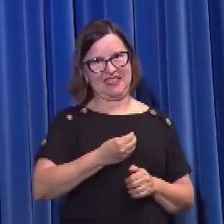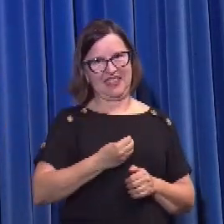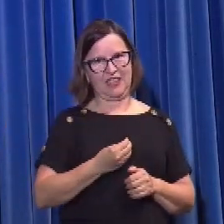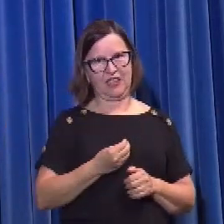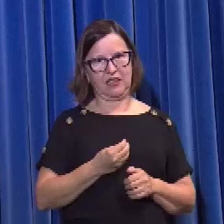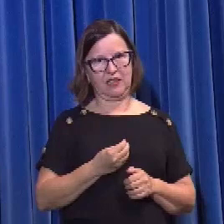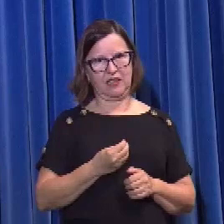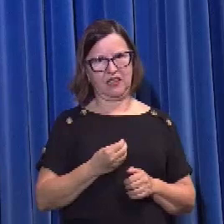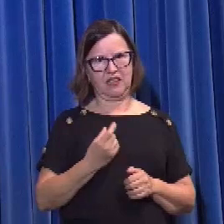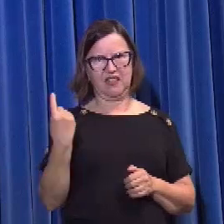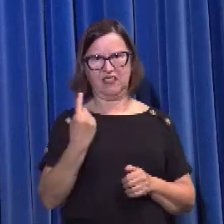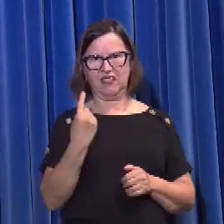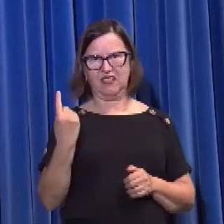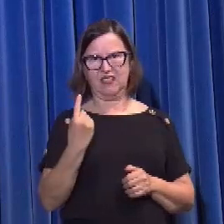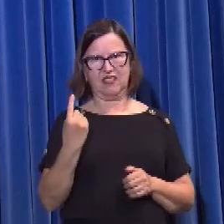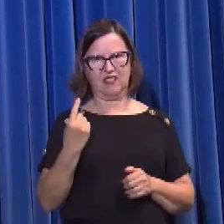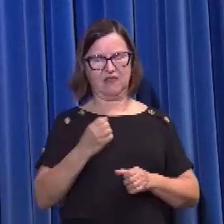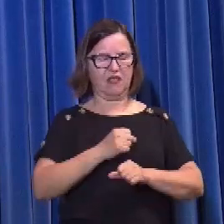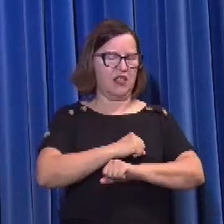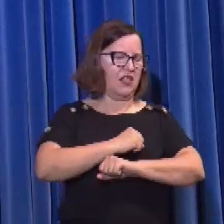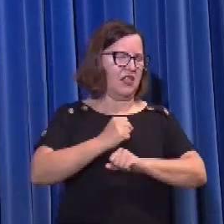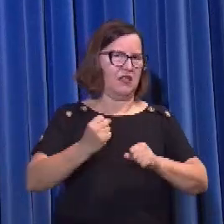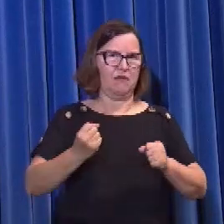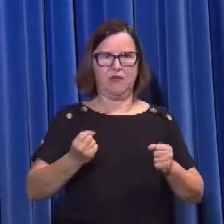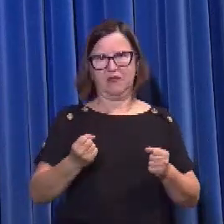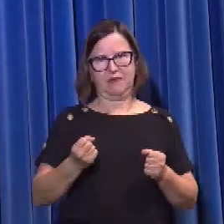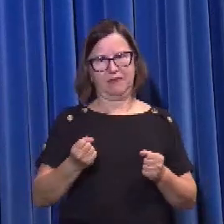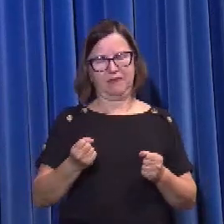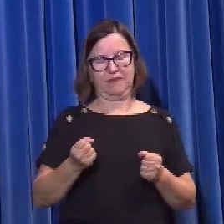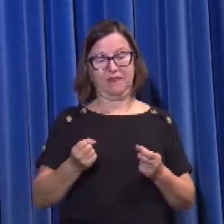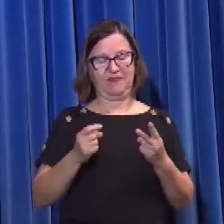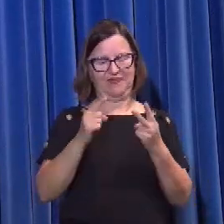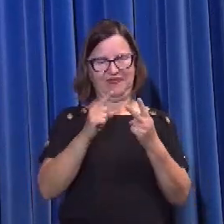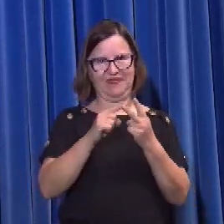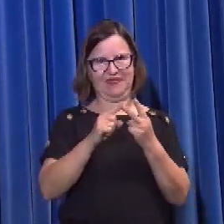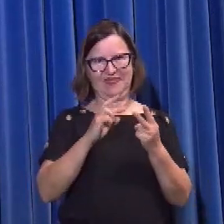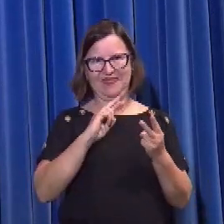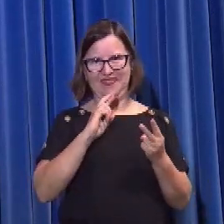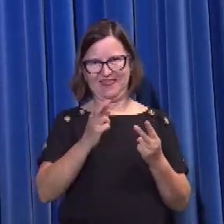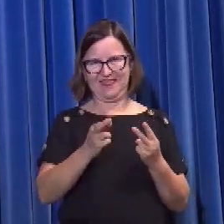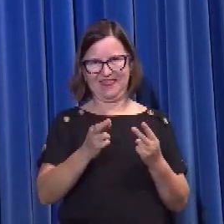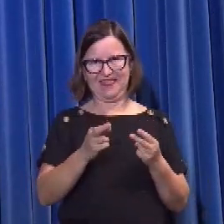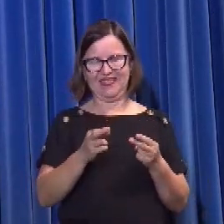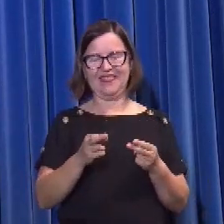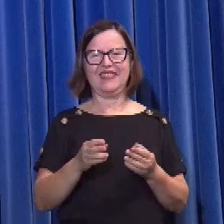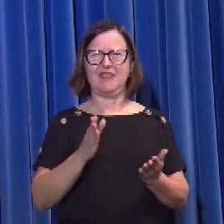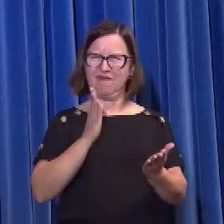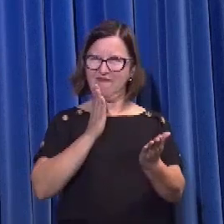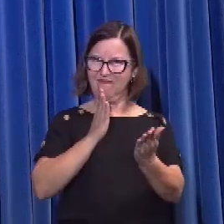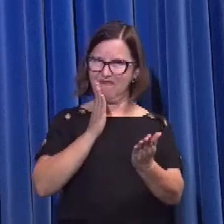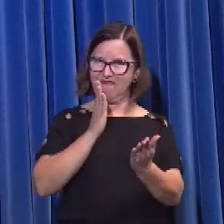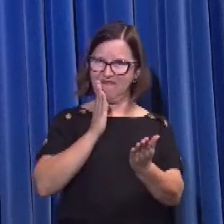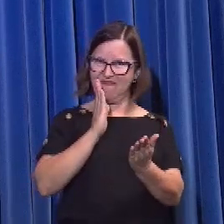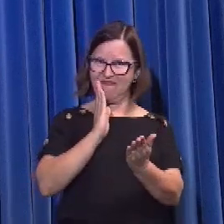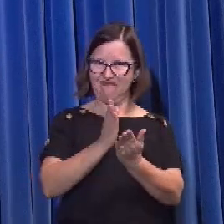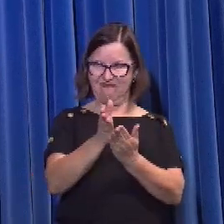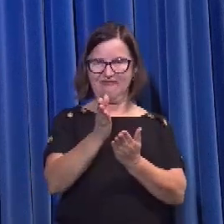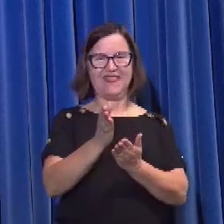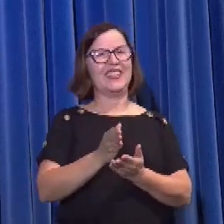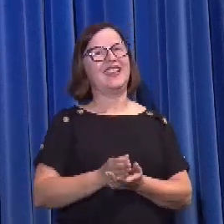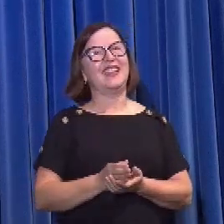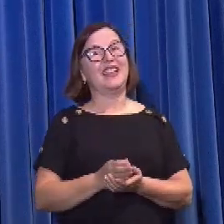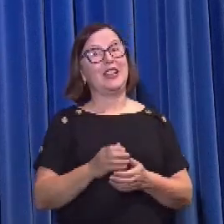não conseguiríamos perseverar. E a segunda resposta, também direta. Nós